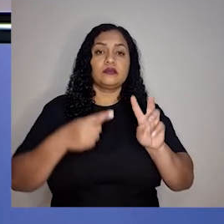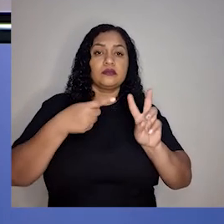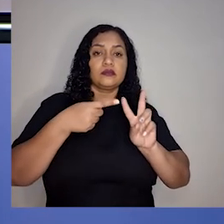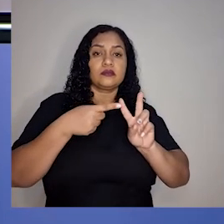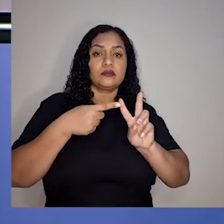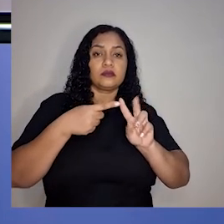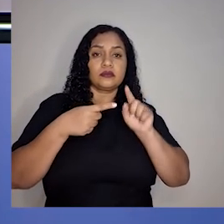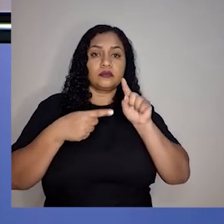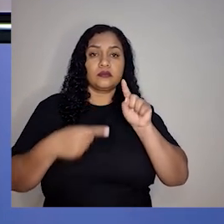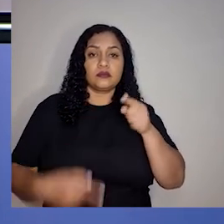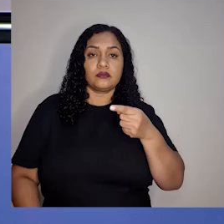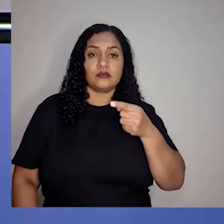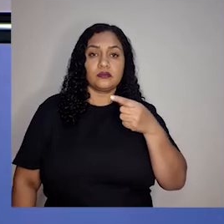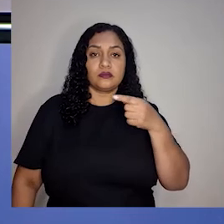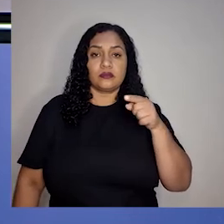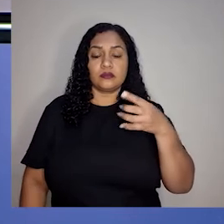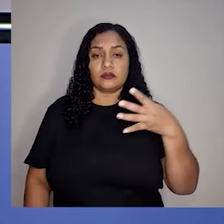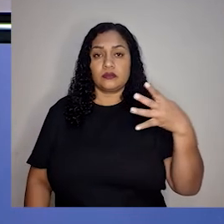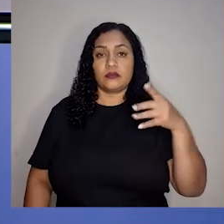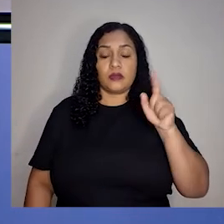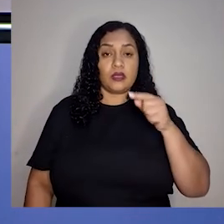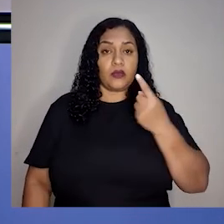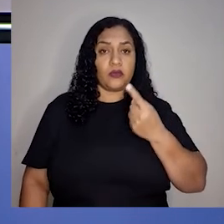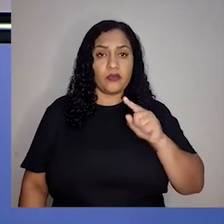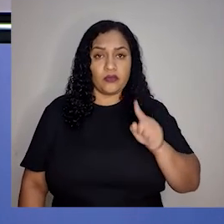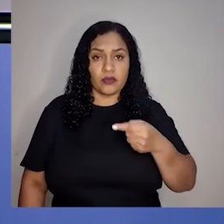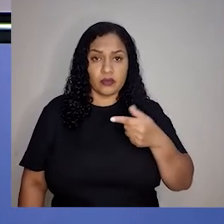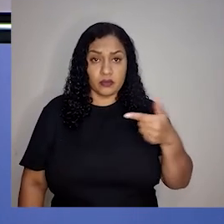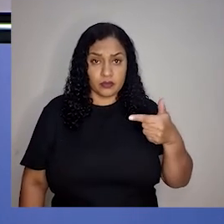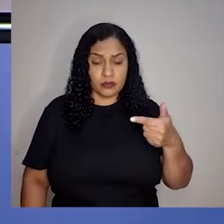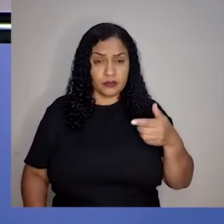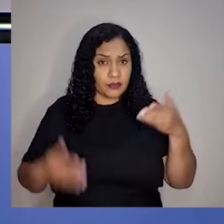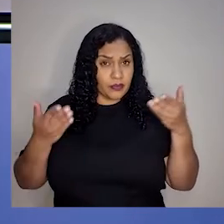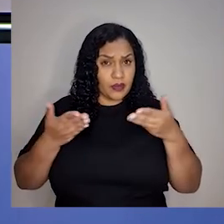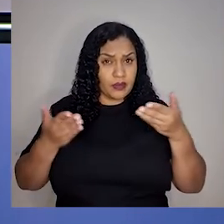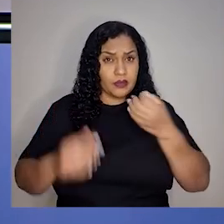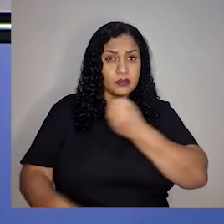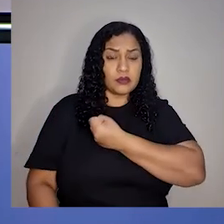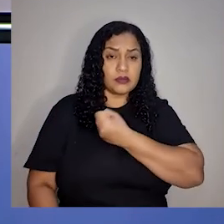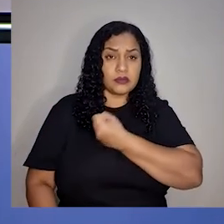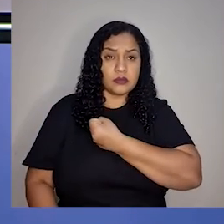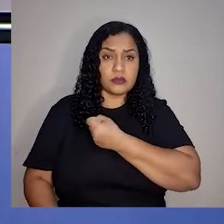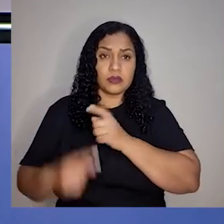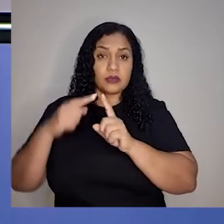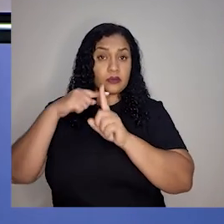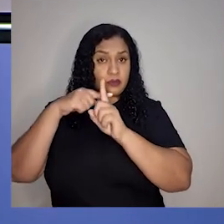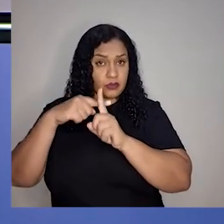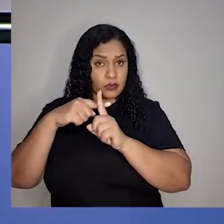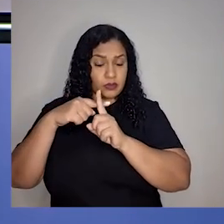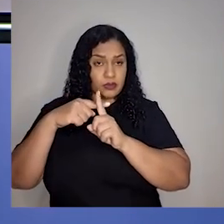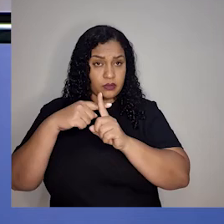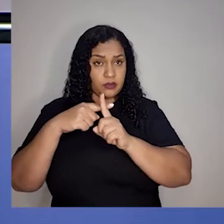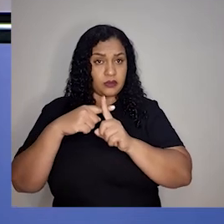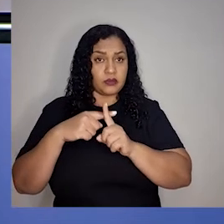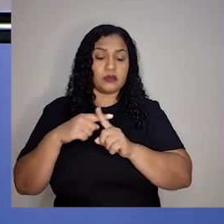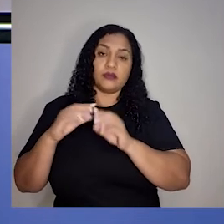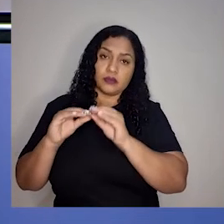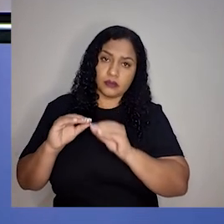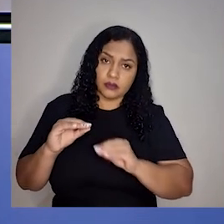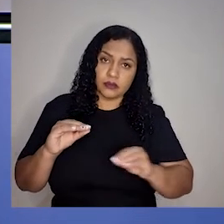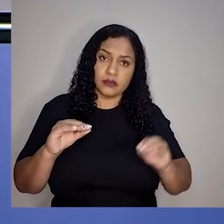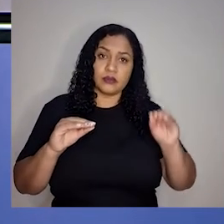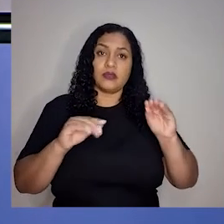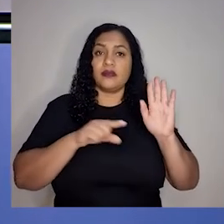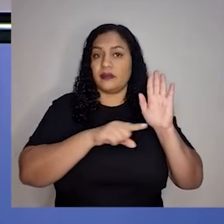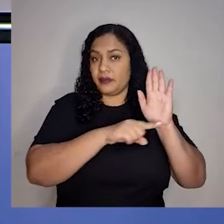a raiz quadrada de 1,44 é 1,2 agora esse número um positivo vamos trazer ele